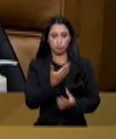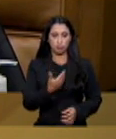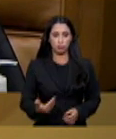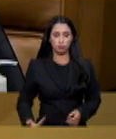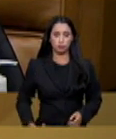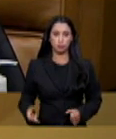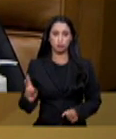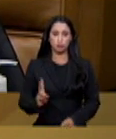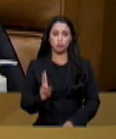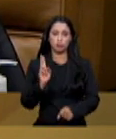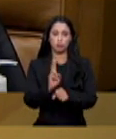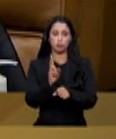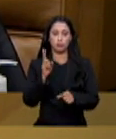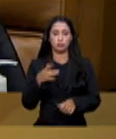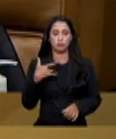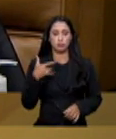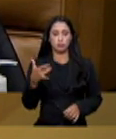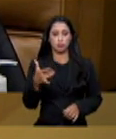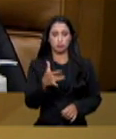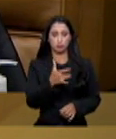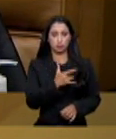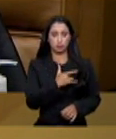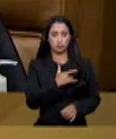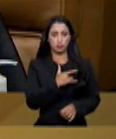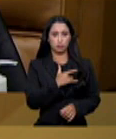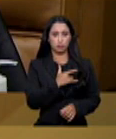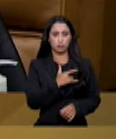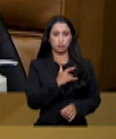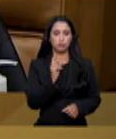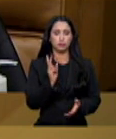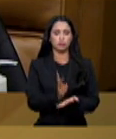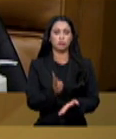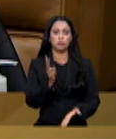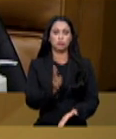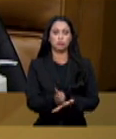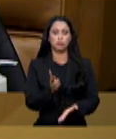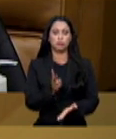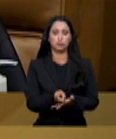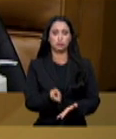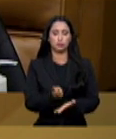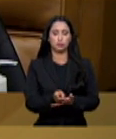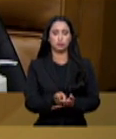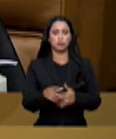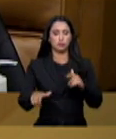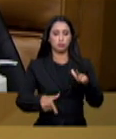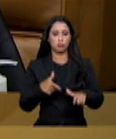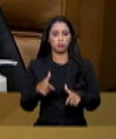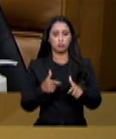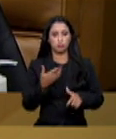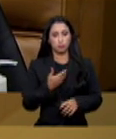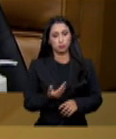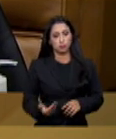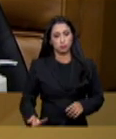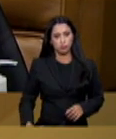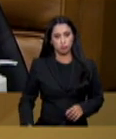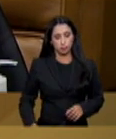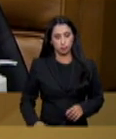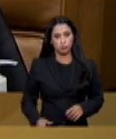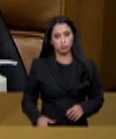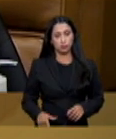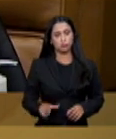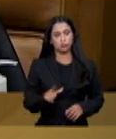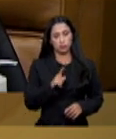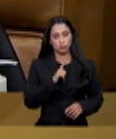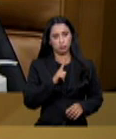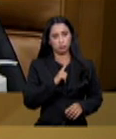da proteção à saúde, da preservação e continuidade dos serviços públicos, que